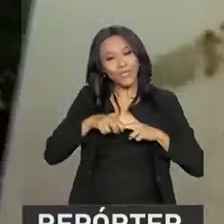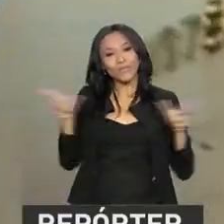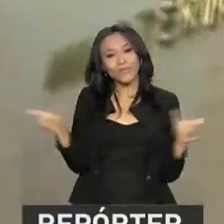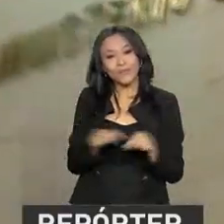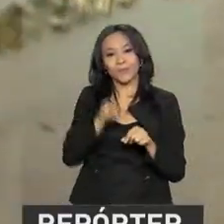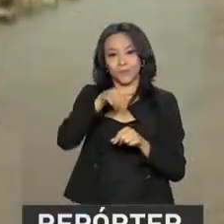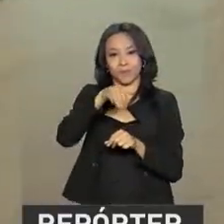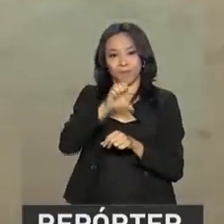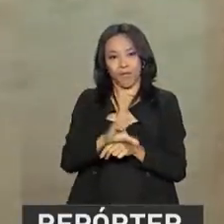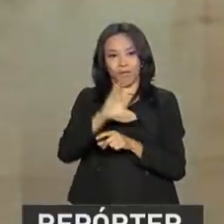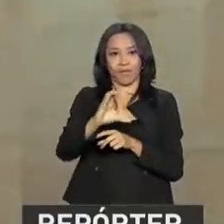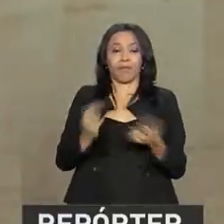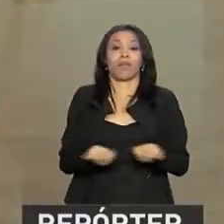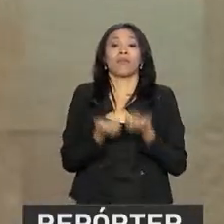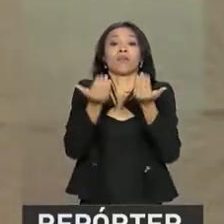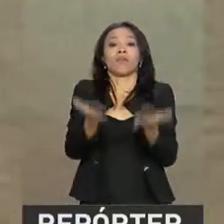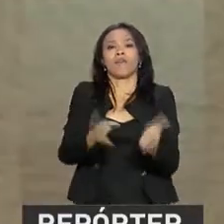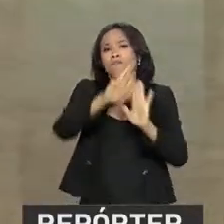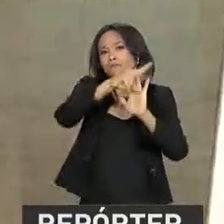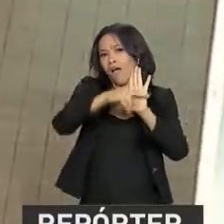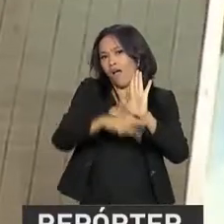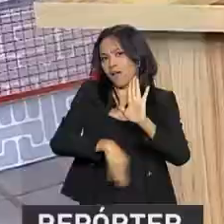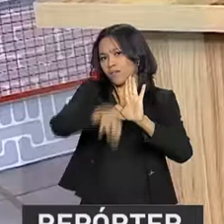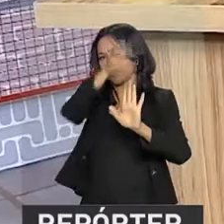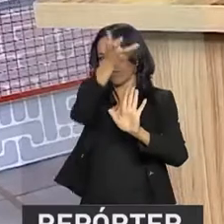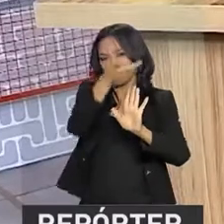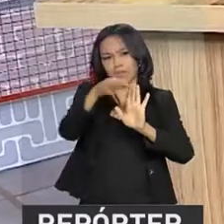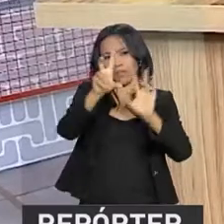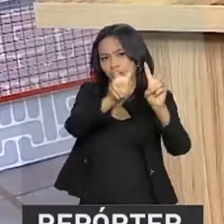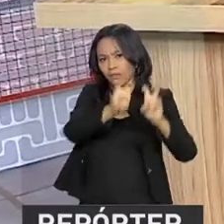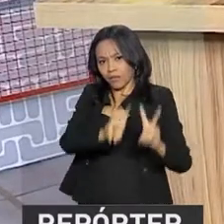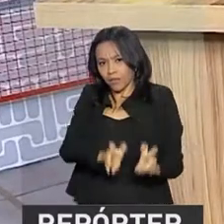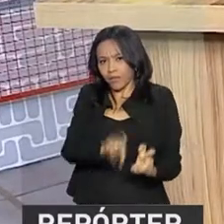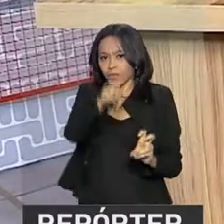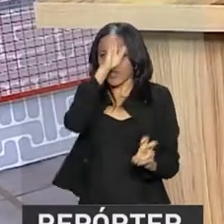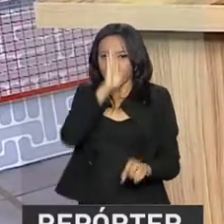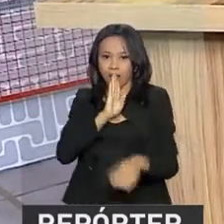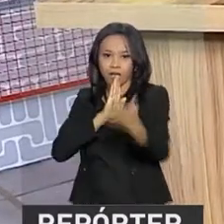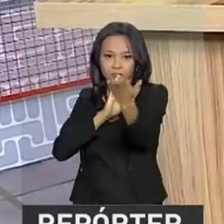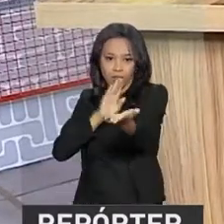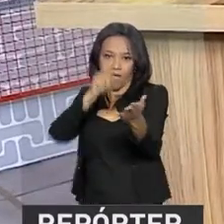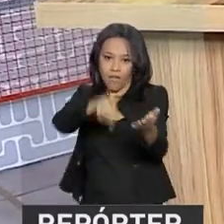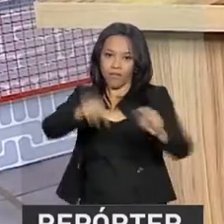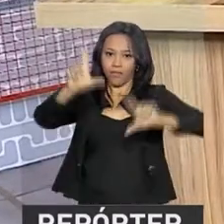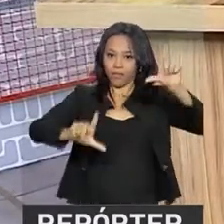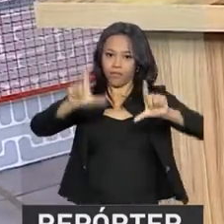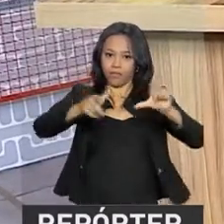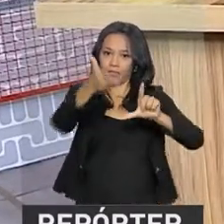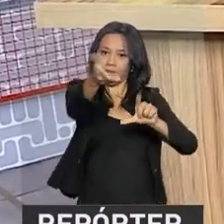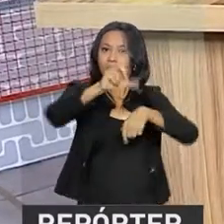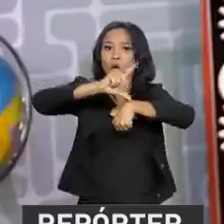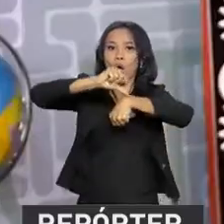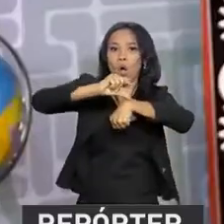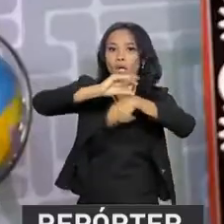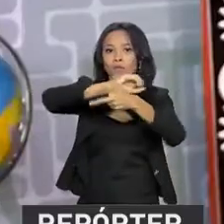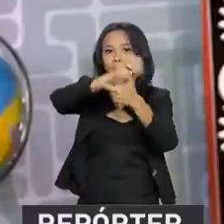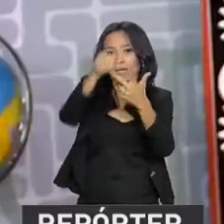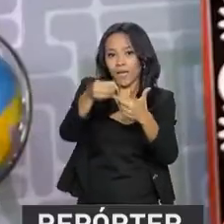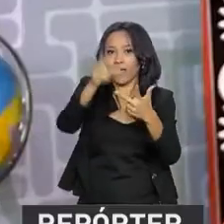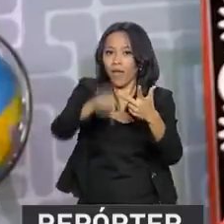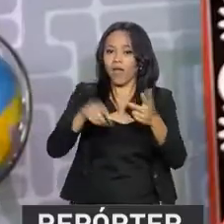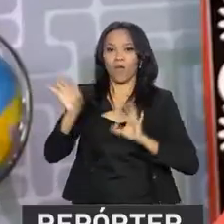educação disponibiliza vários conteúdos de graça um deles é o programa a hora do enem produzido pela tv escola